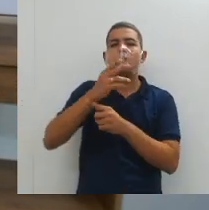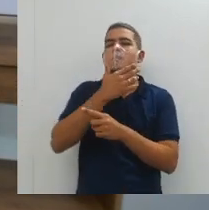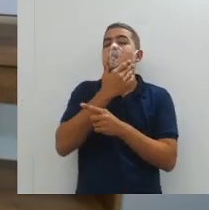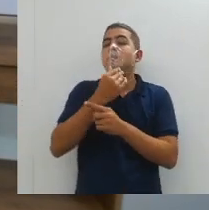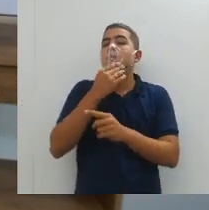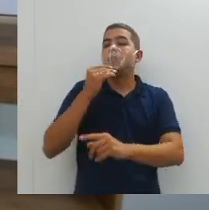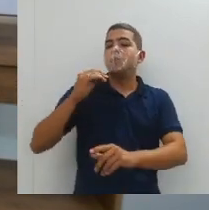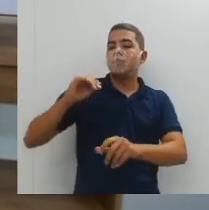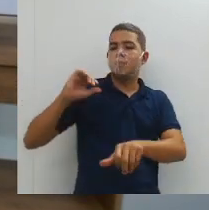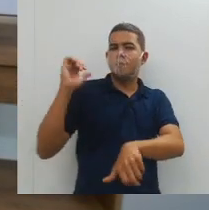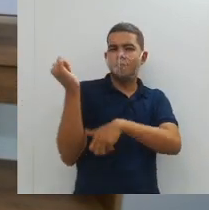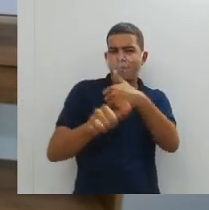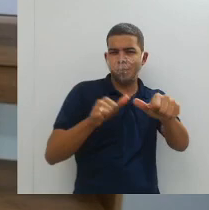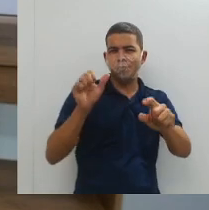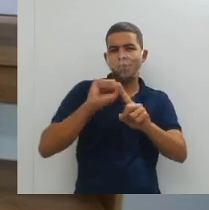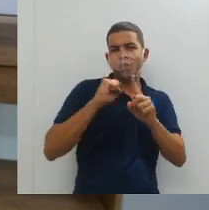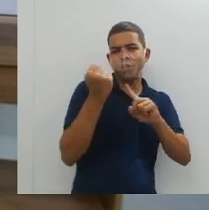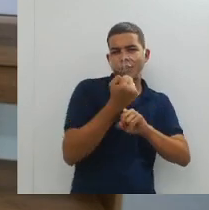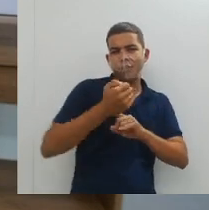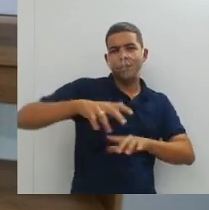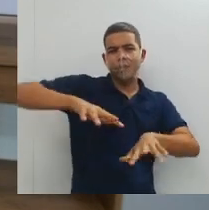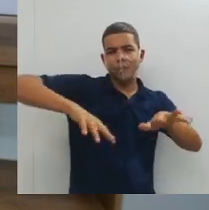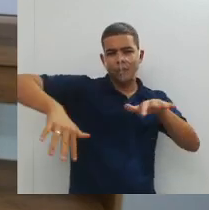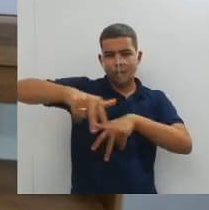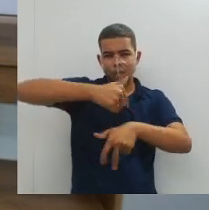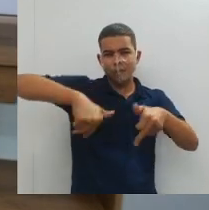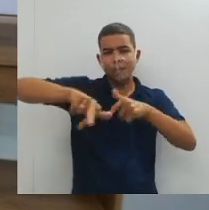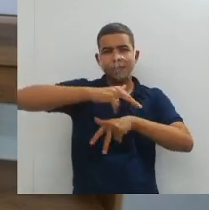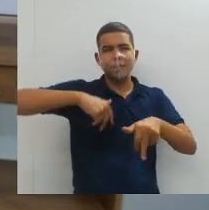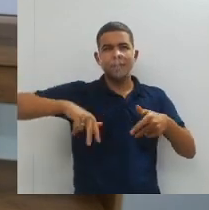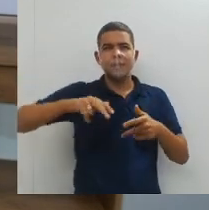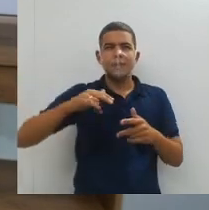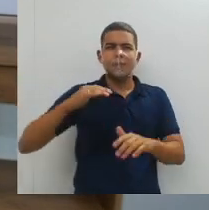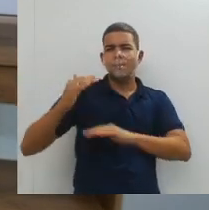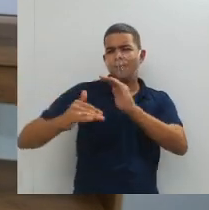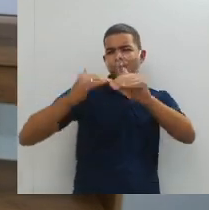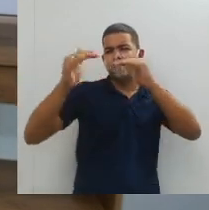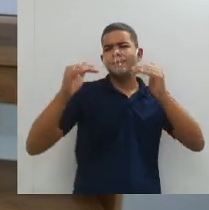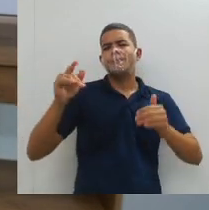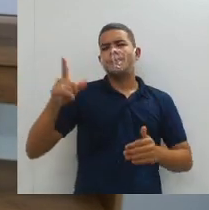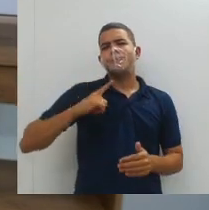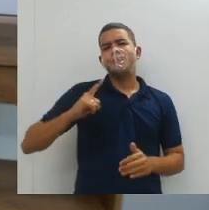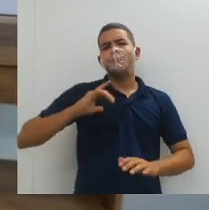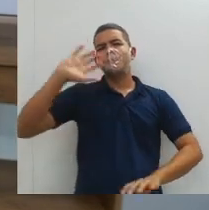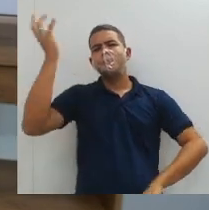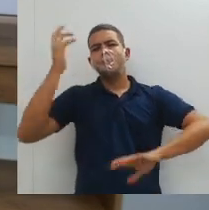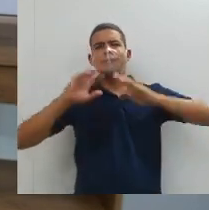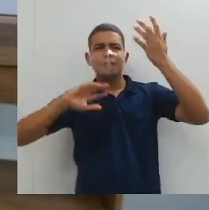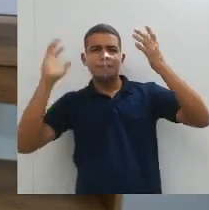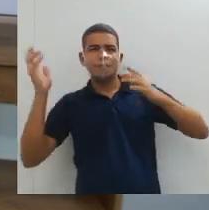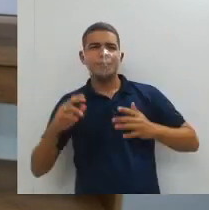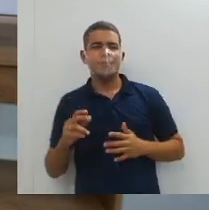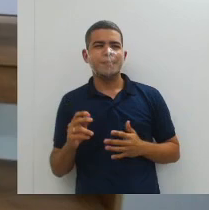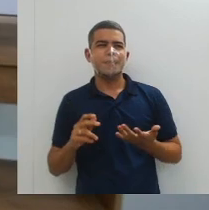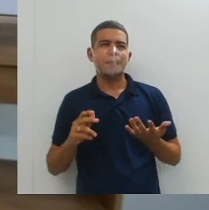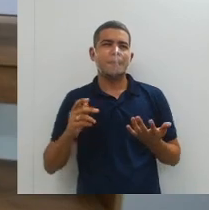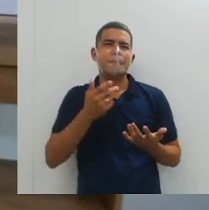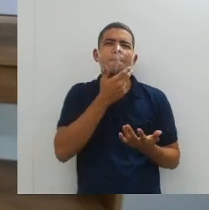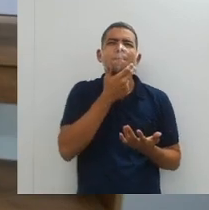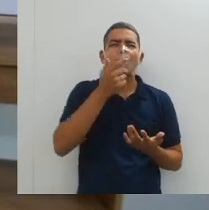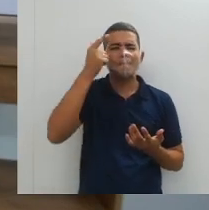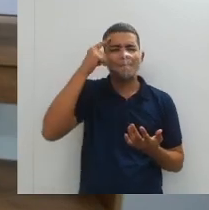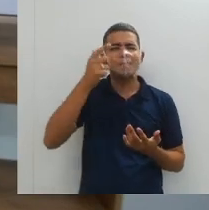estado mais social. Então, a superação daquelas situações que eu coloquei no início, né? O